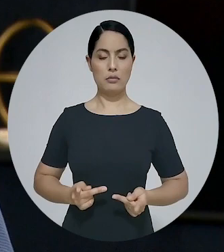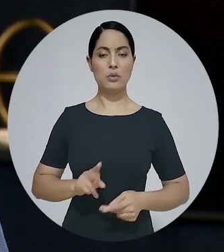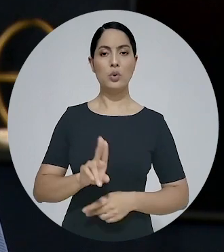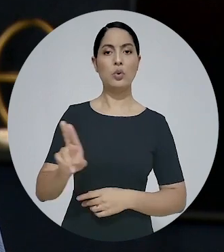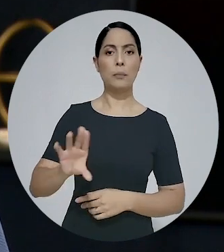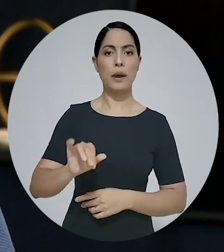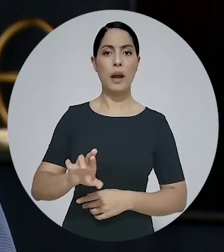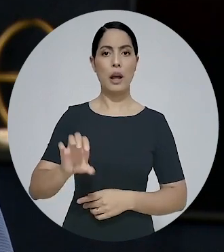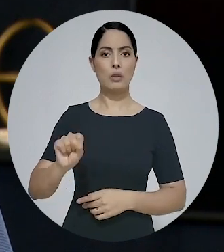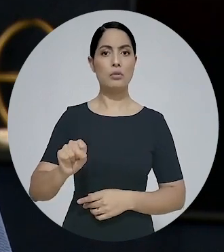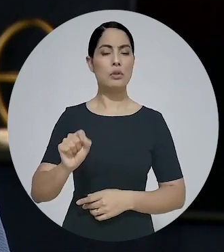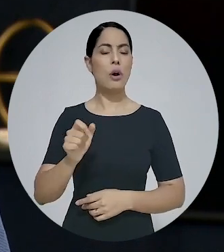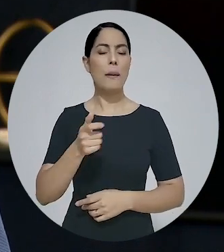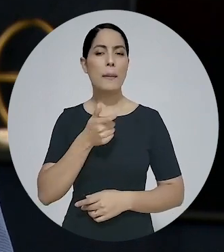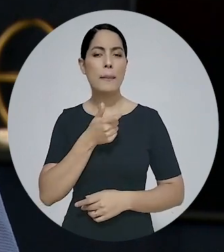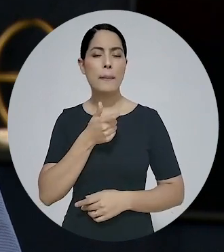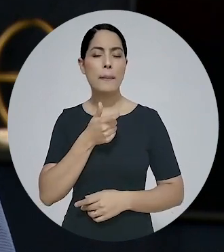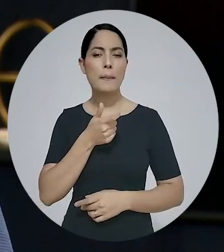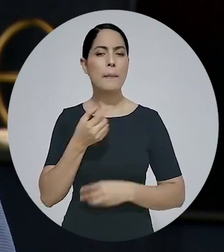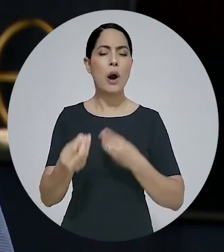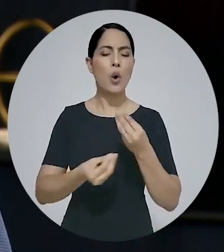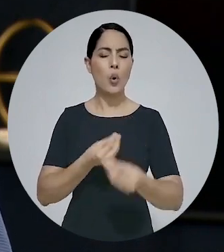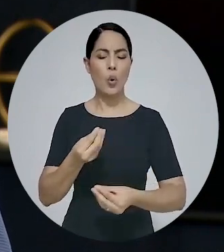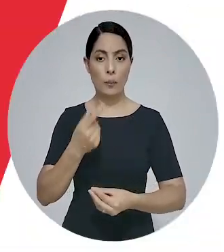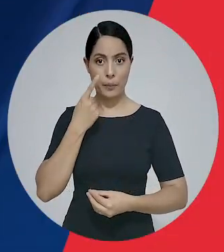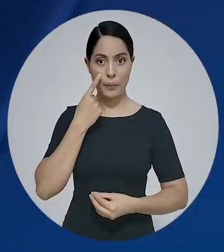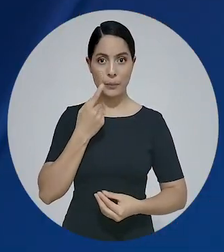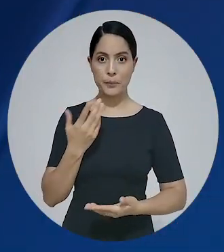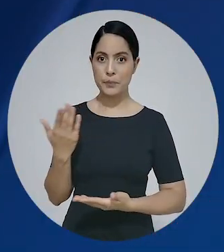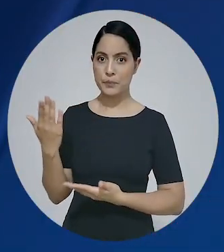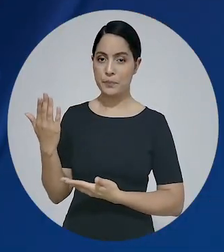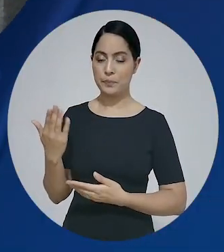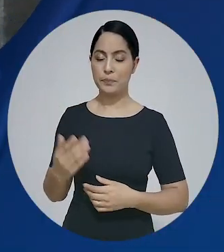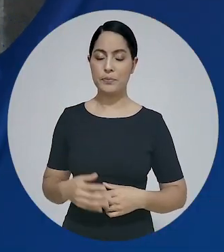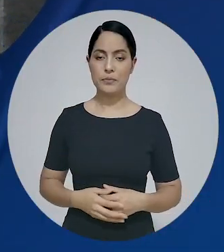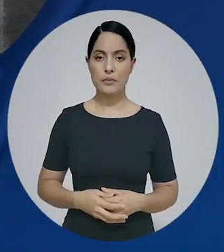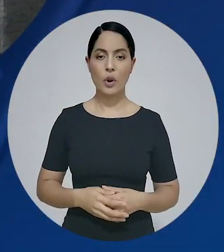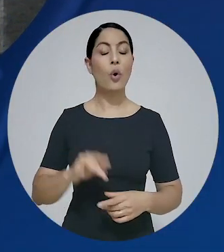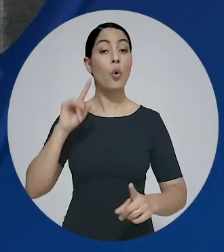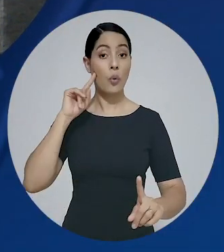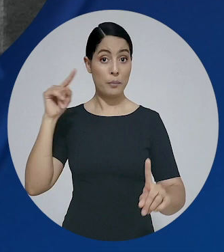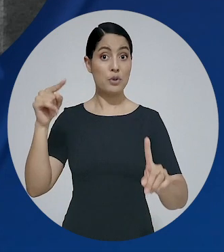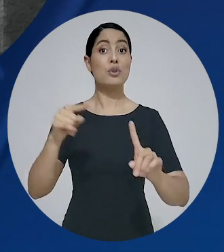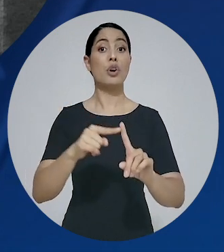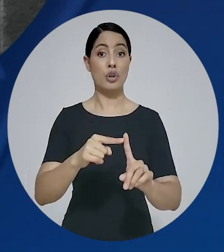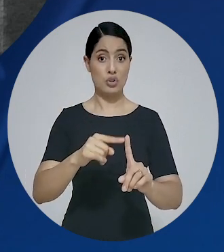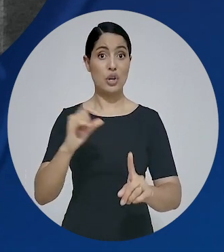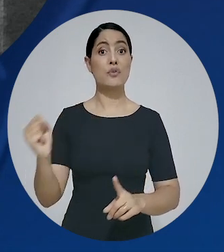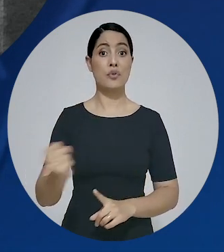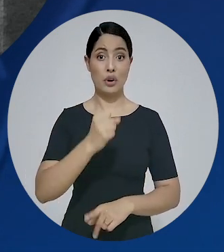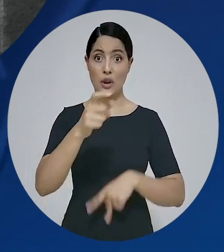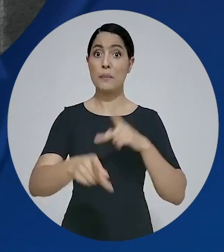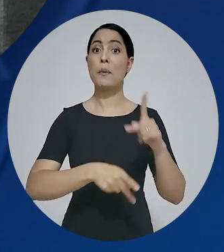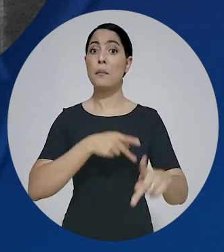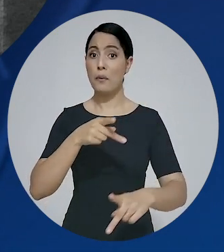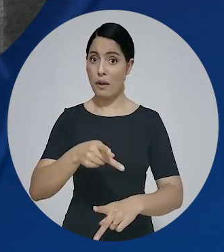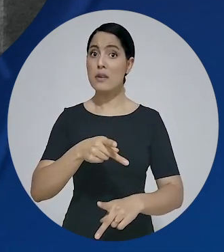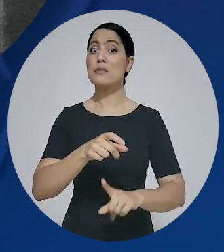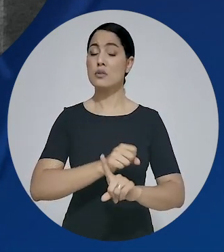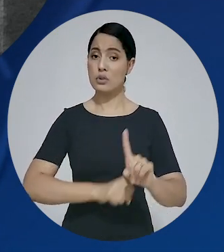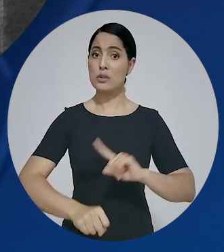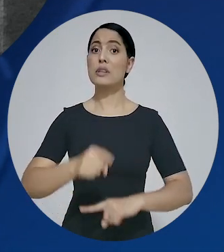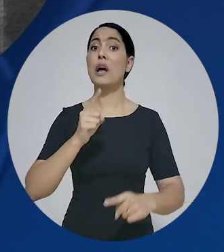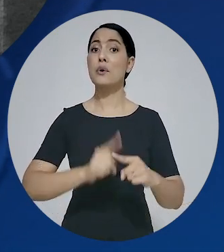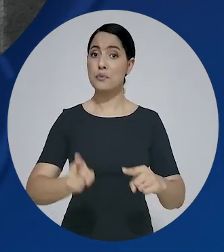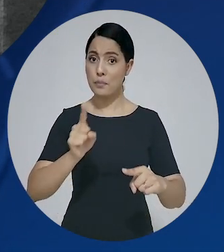Nicodemos, relata em áudio como foi esse encontro. Teve como objetivo relatar um grave problema